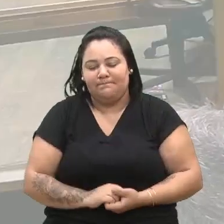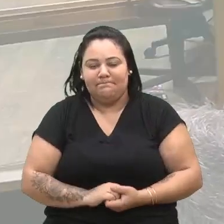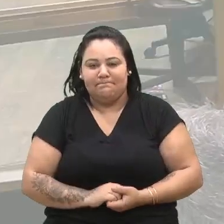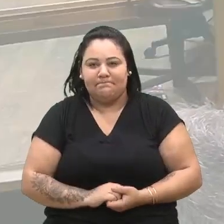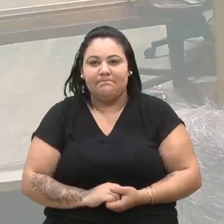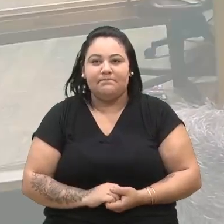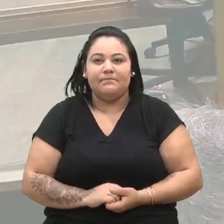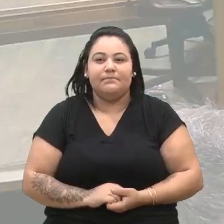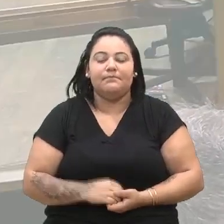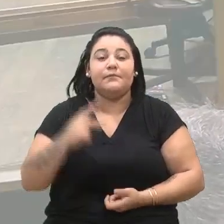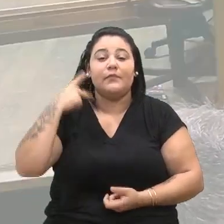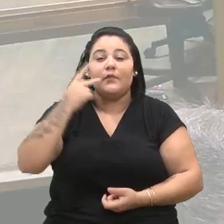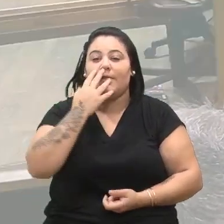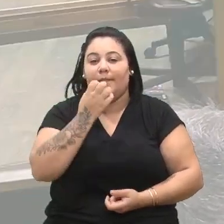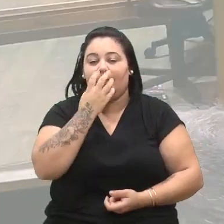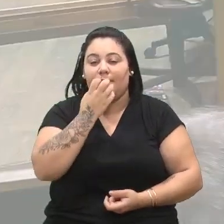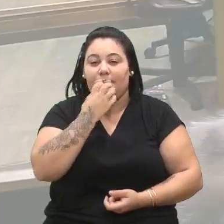Camilles.